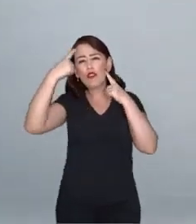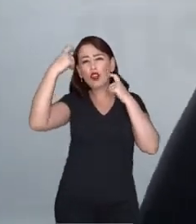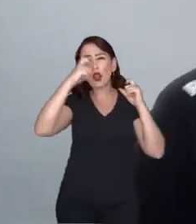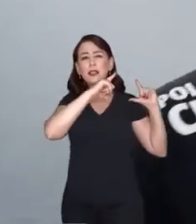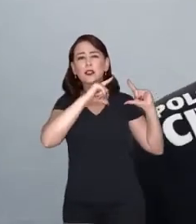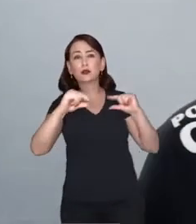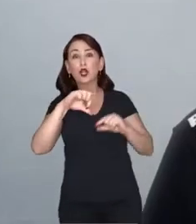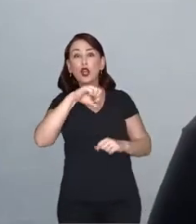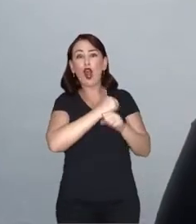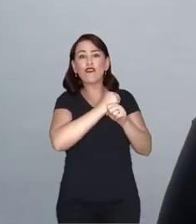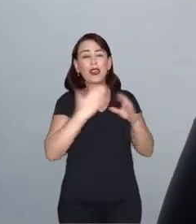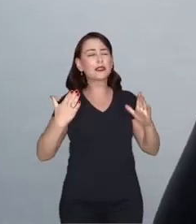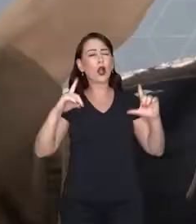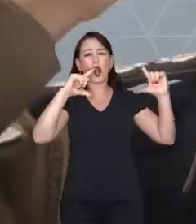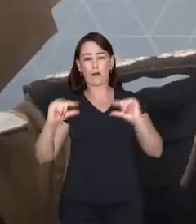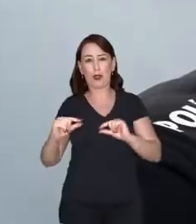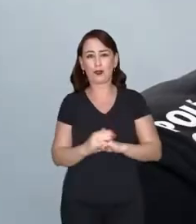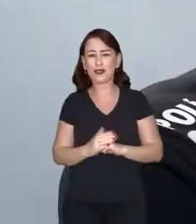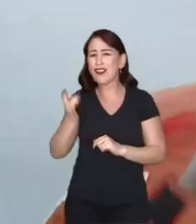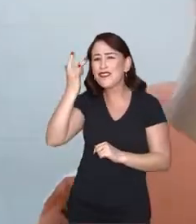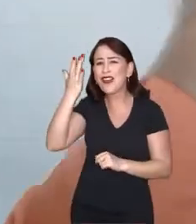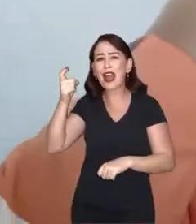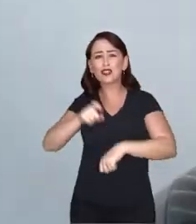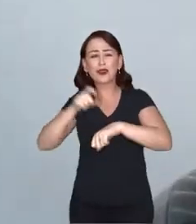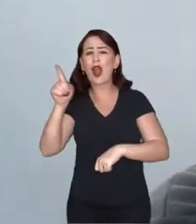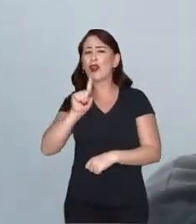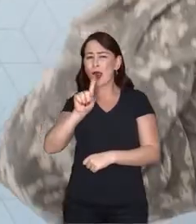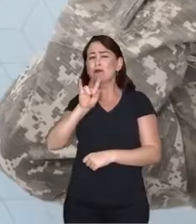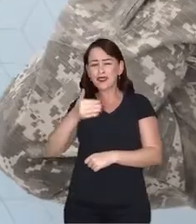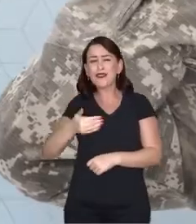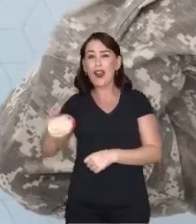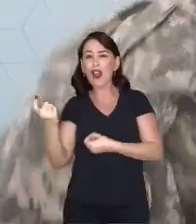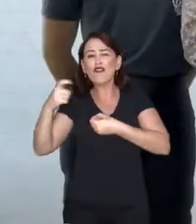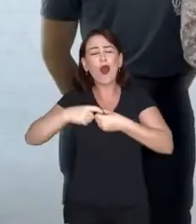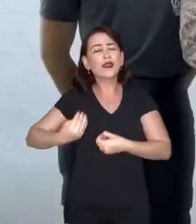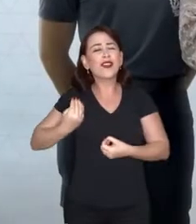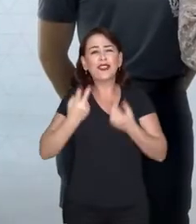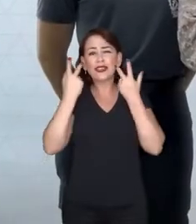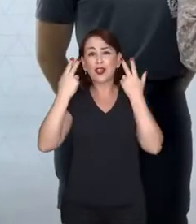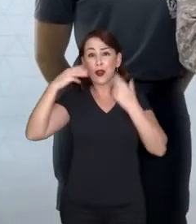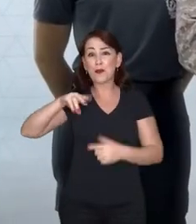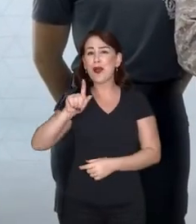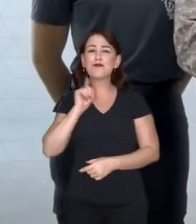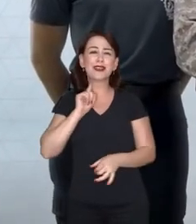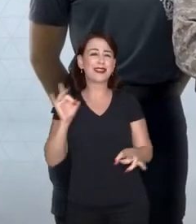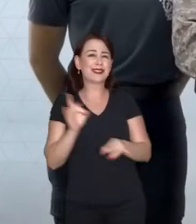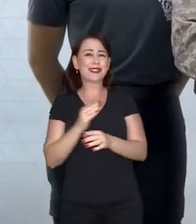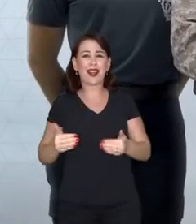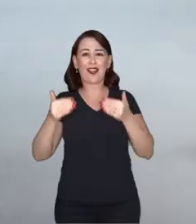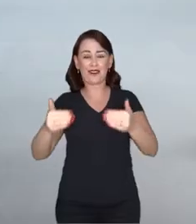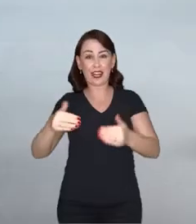menor índice dos últimos 9 anos. Não vai ser fácil, não vai ser de uma hora para outra. Mas quando tudo voltar ao normal, Minas tem